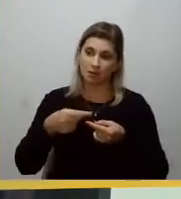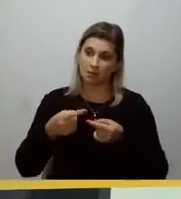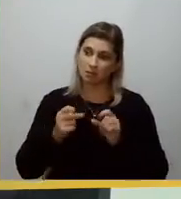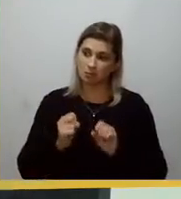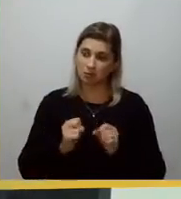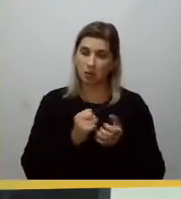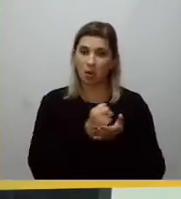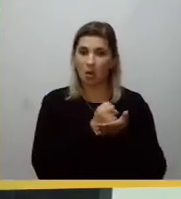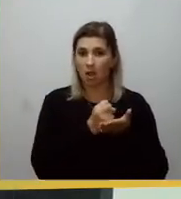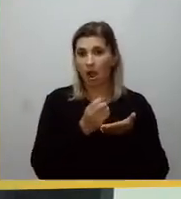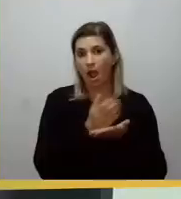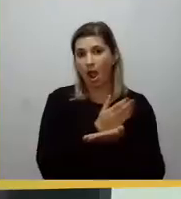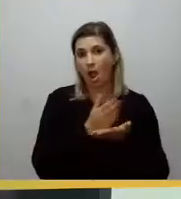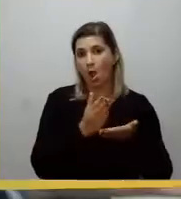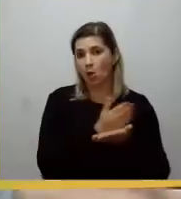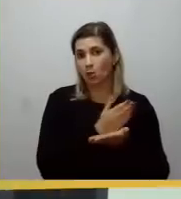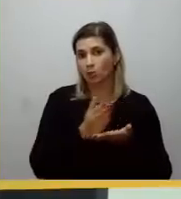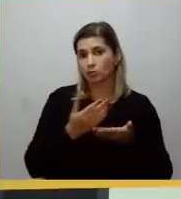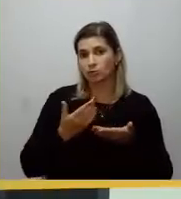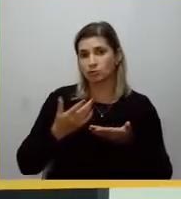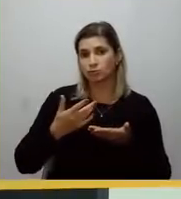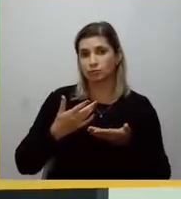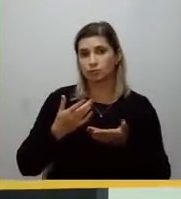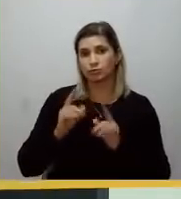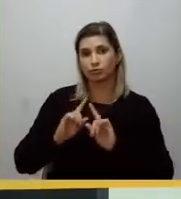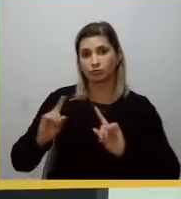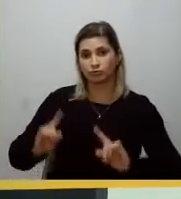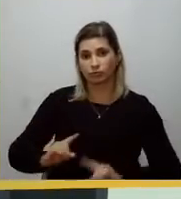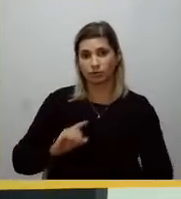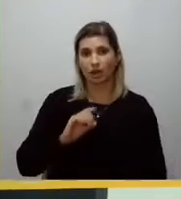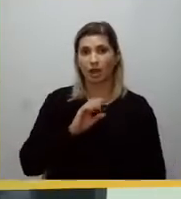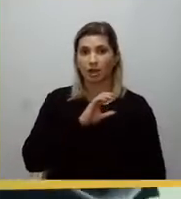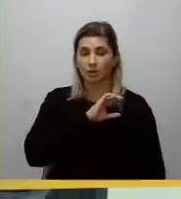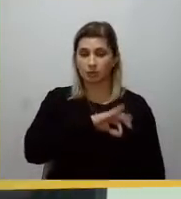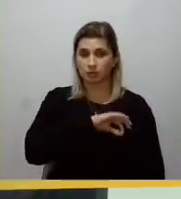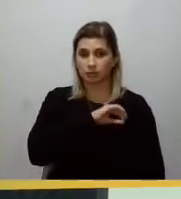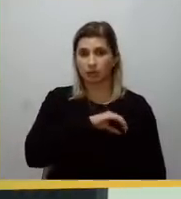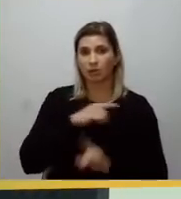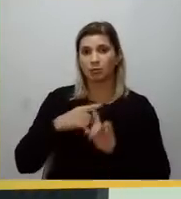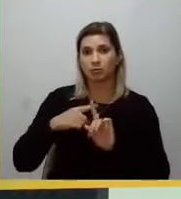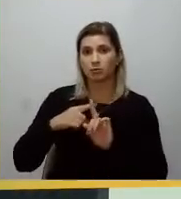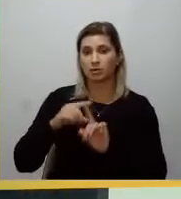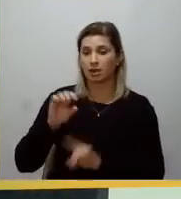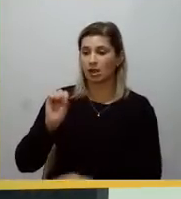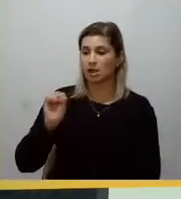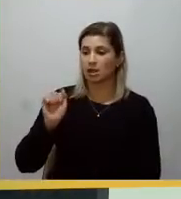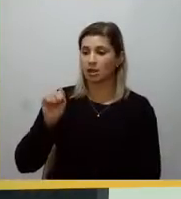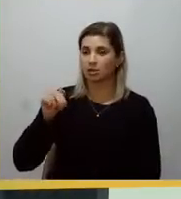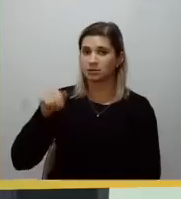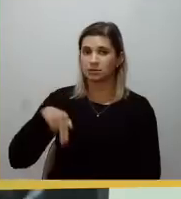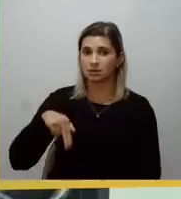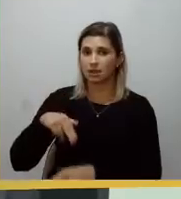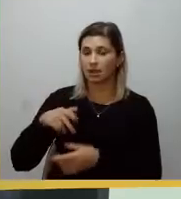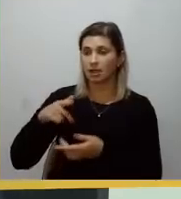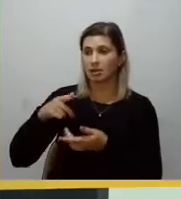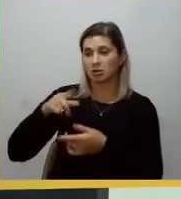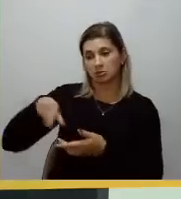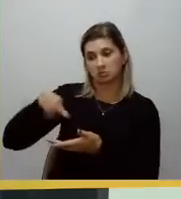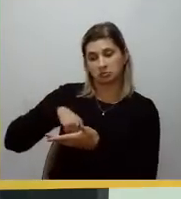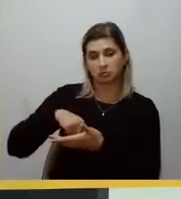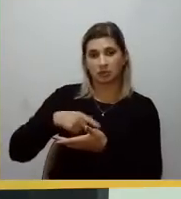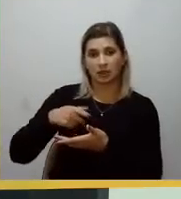funcionário aposentado, né? Porque com a Casan a gente rompeu, eles ficaram inimigos nossos. Na época, então, não houve...